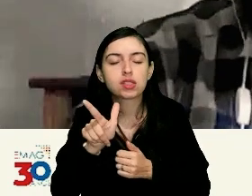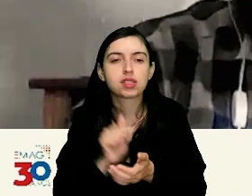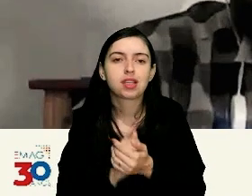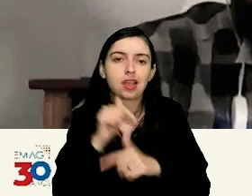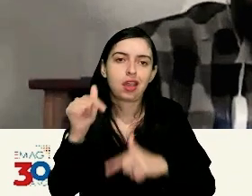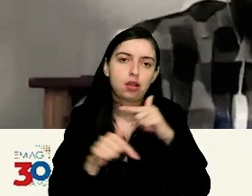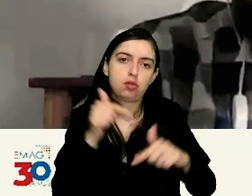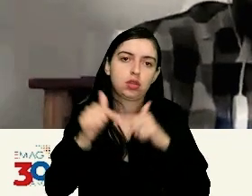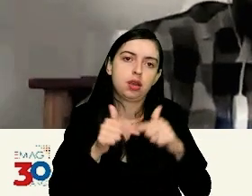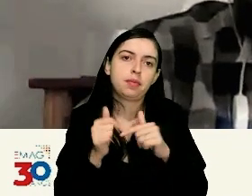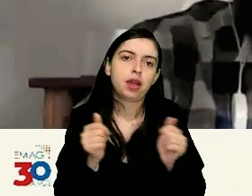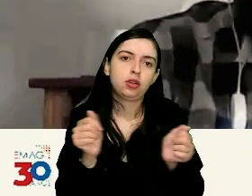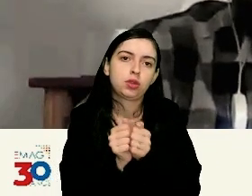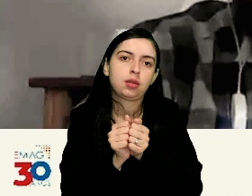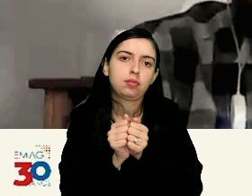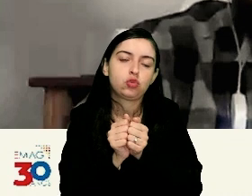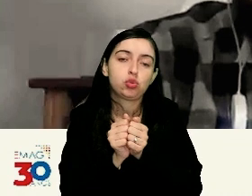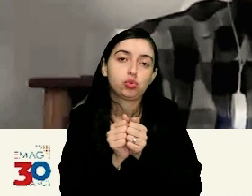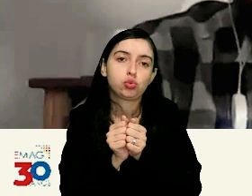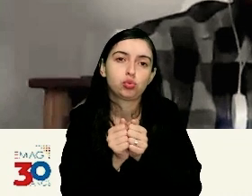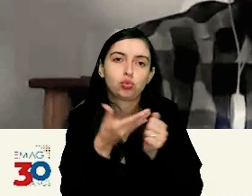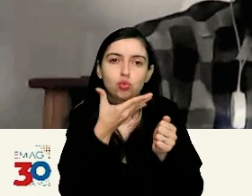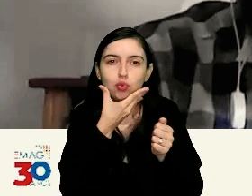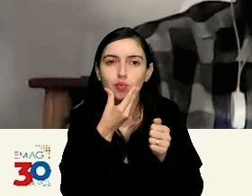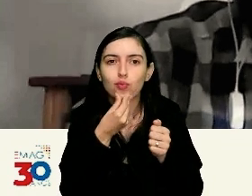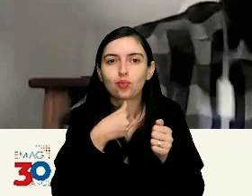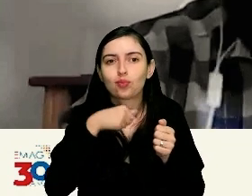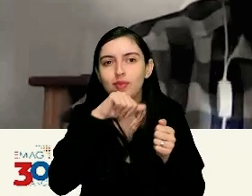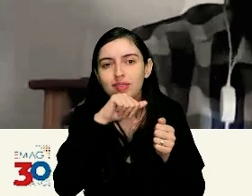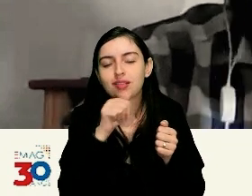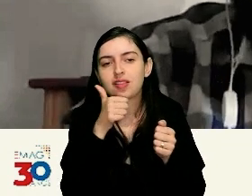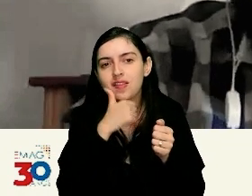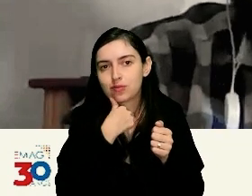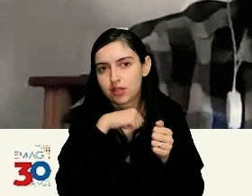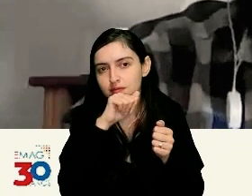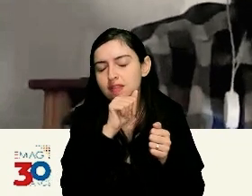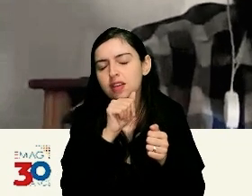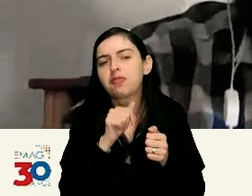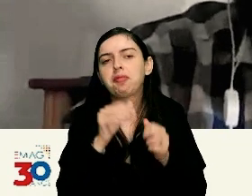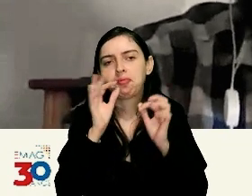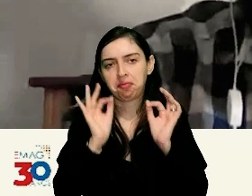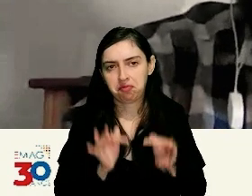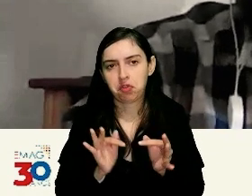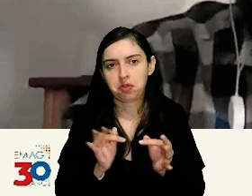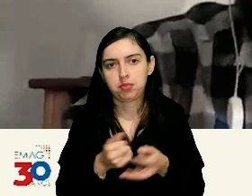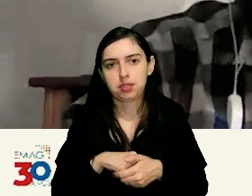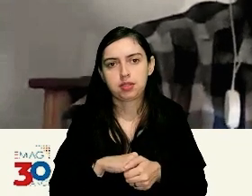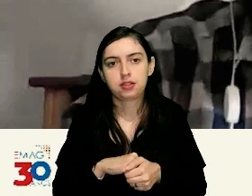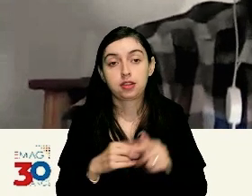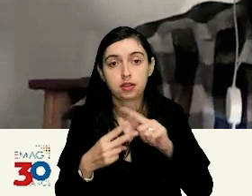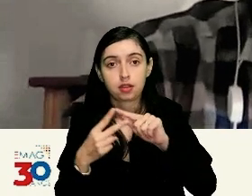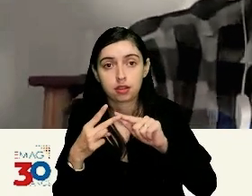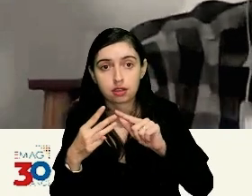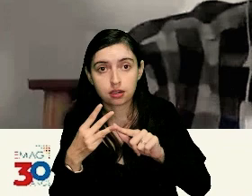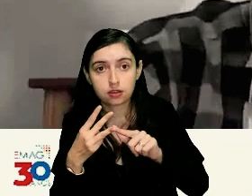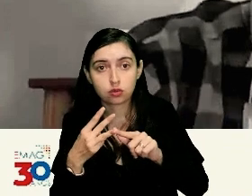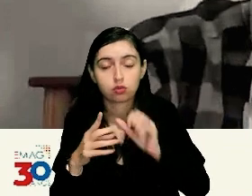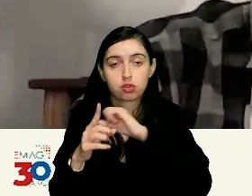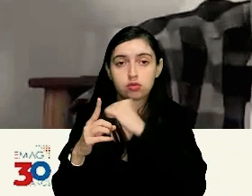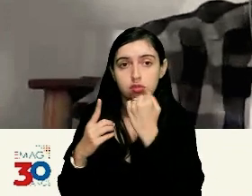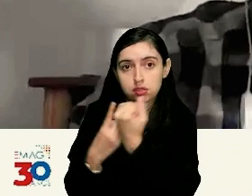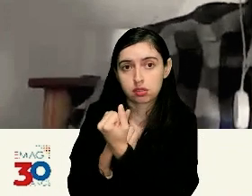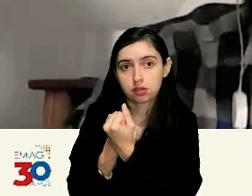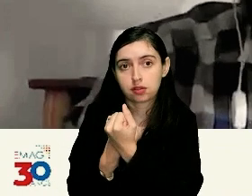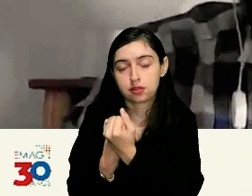sua paternidade e maternidade de forma digna, sabe assim? Então, eu acho que essas três frentes, assim, é a sociedade civil cobrando seus